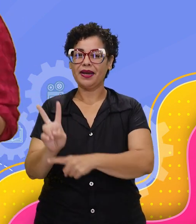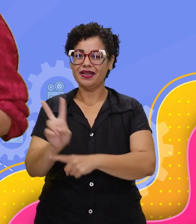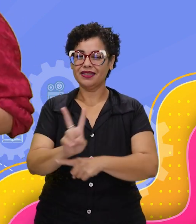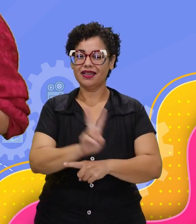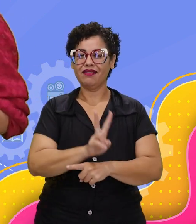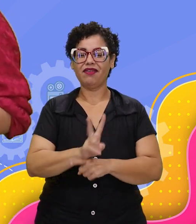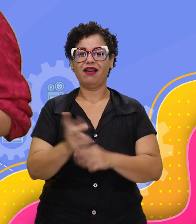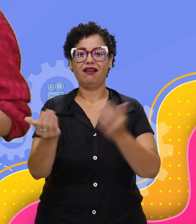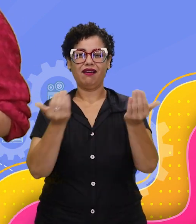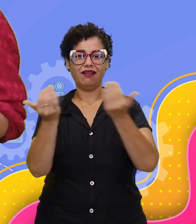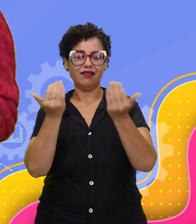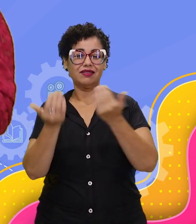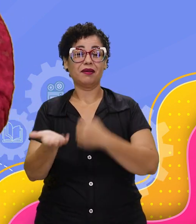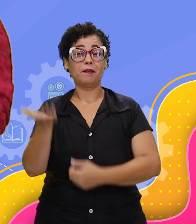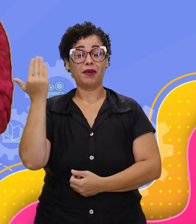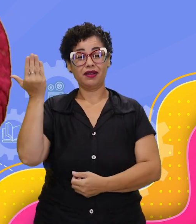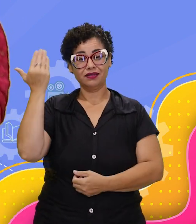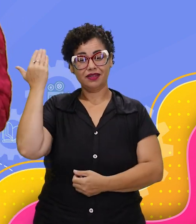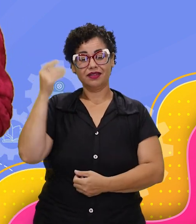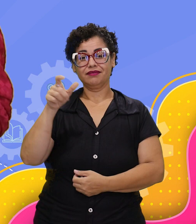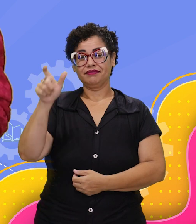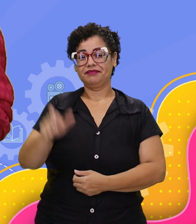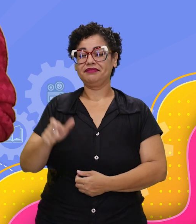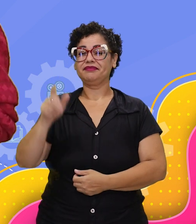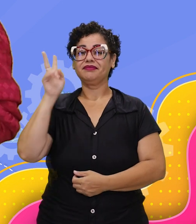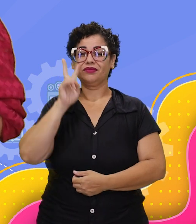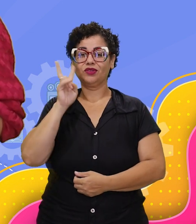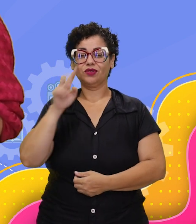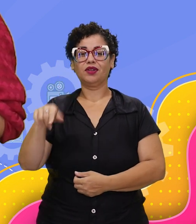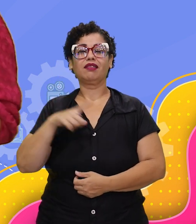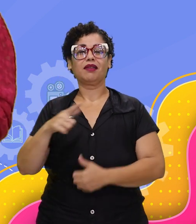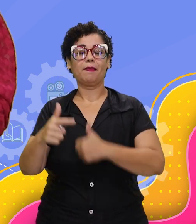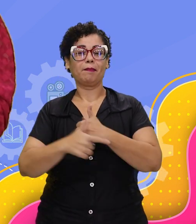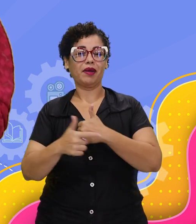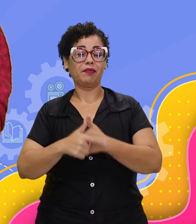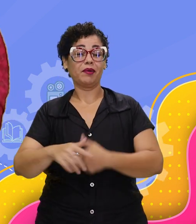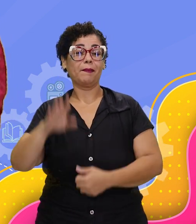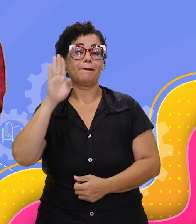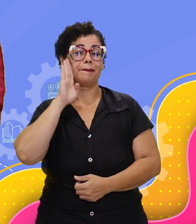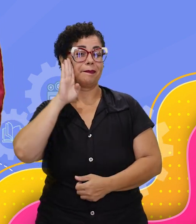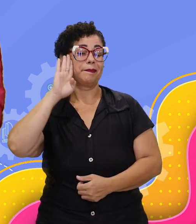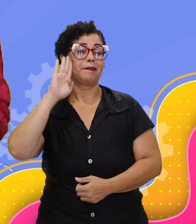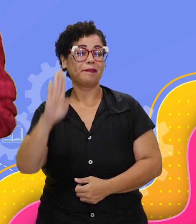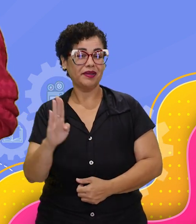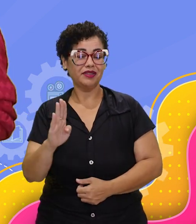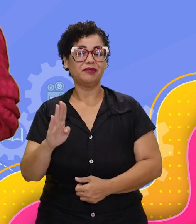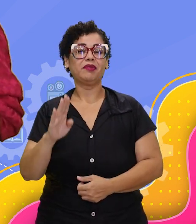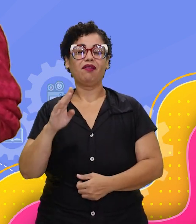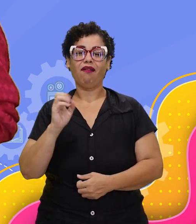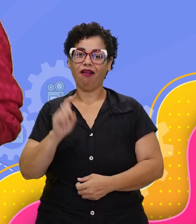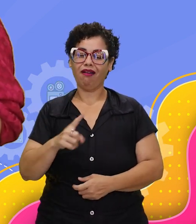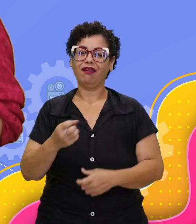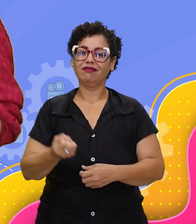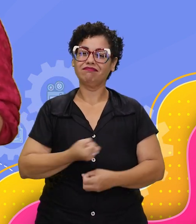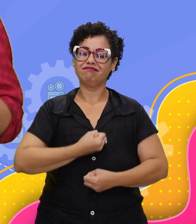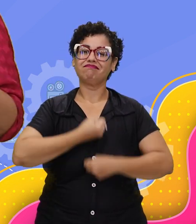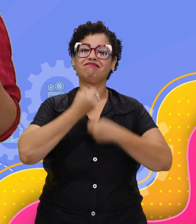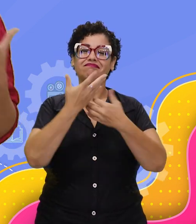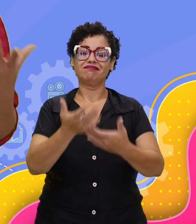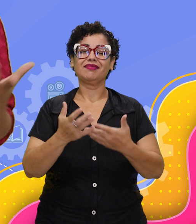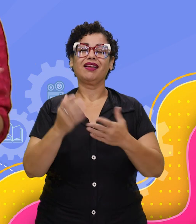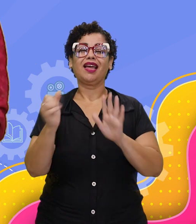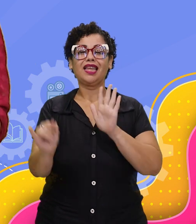preservar e analisar o passado, os historiadores desempenham um papel crucial na construção da